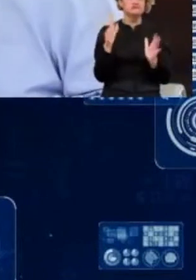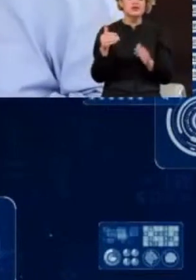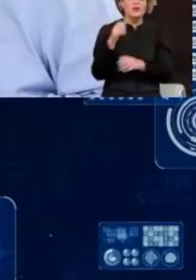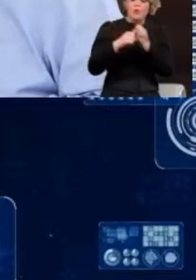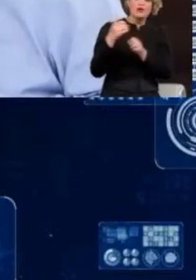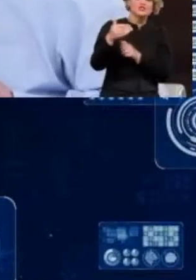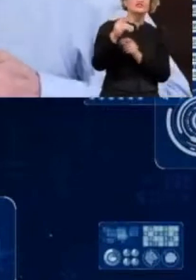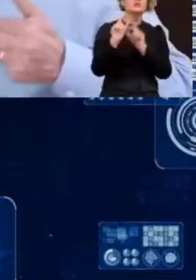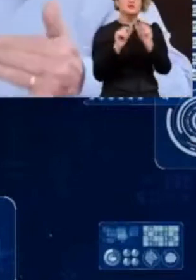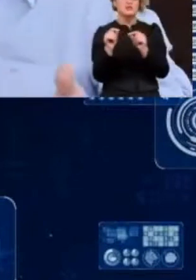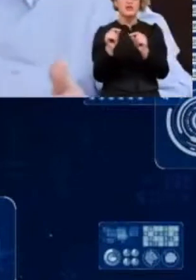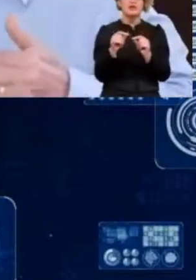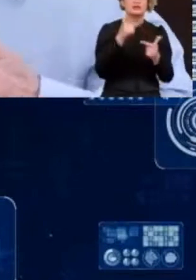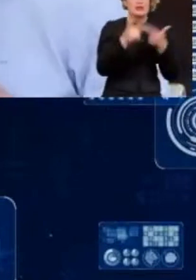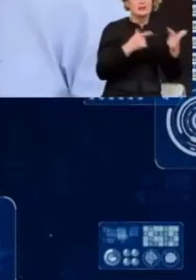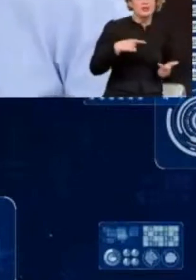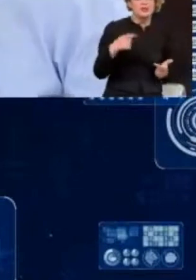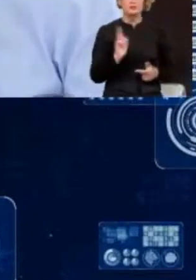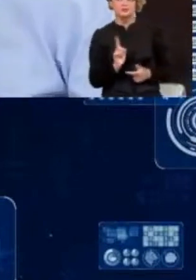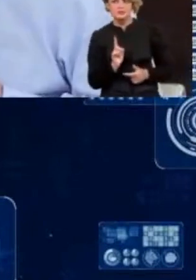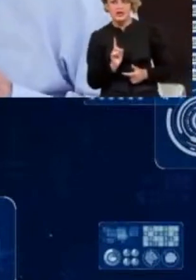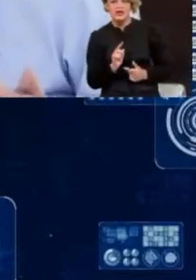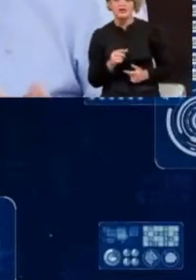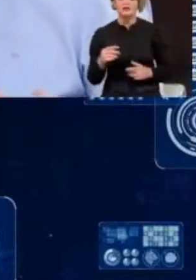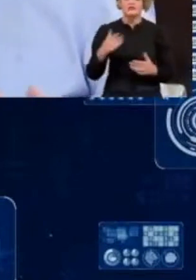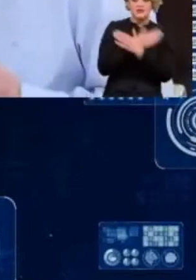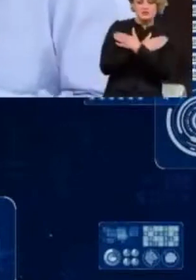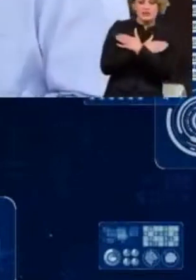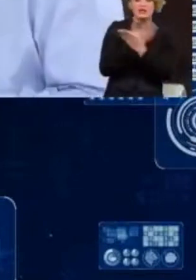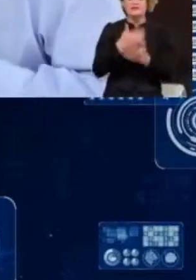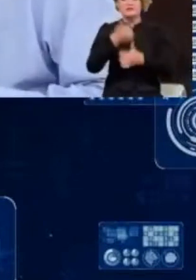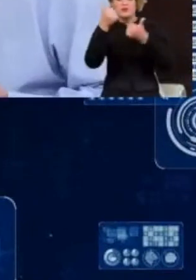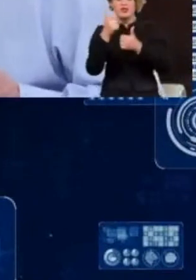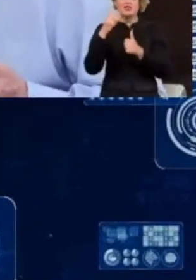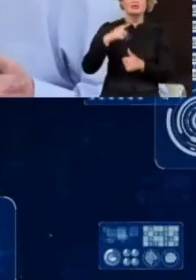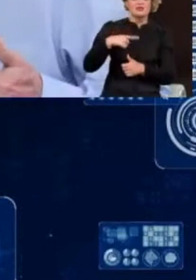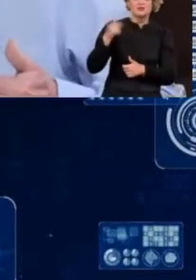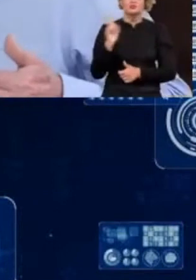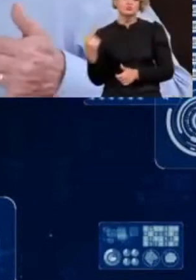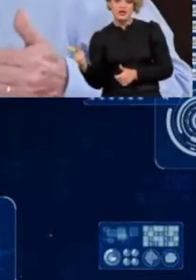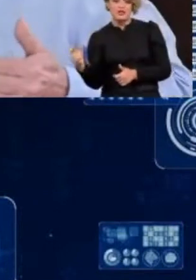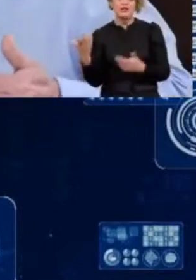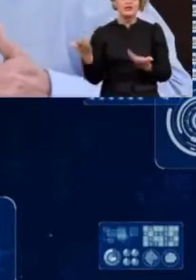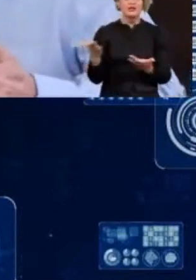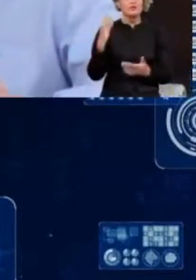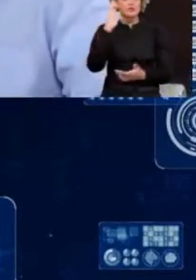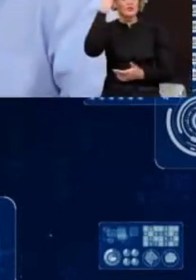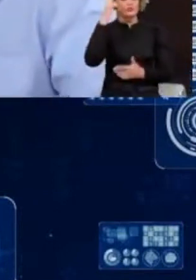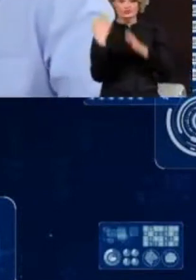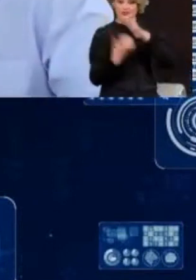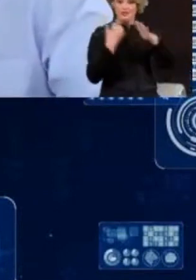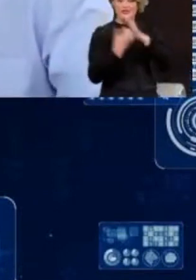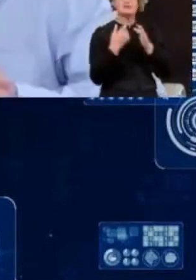Então ele pode e a gente pode também republicar né então são muitos vídeos muitas pílulas que